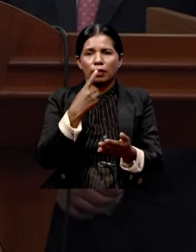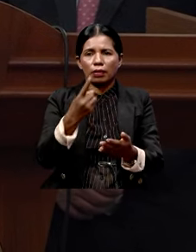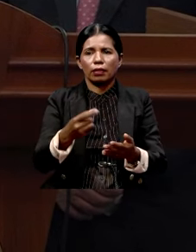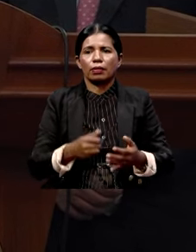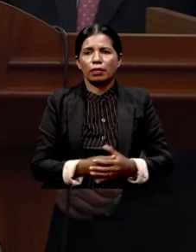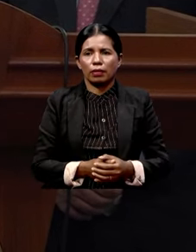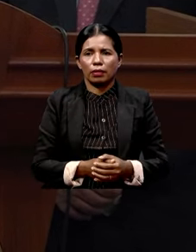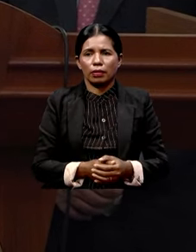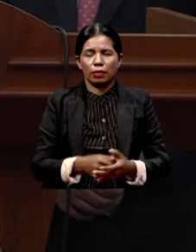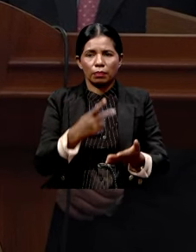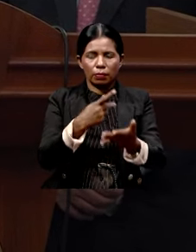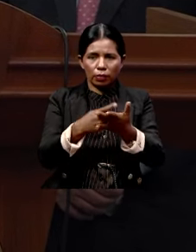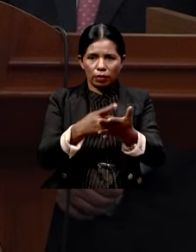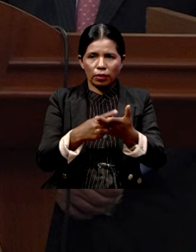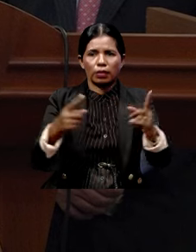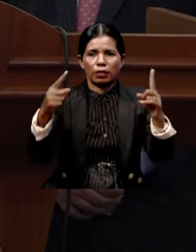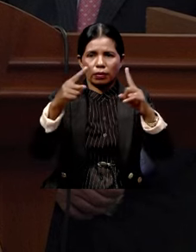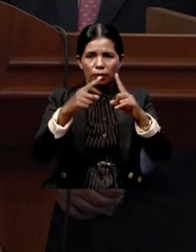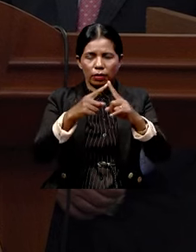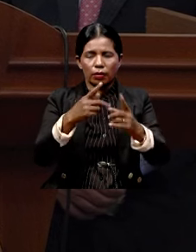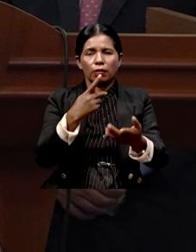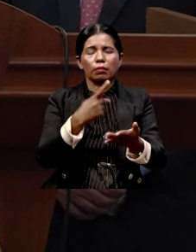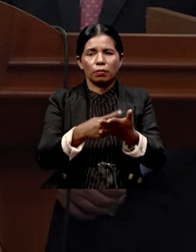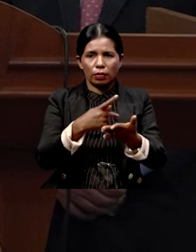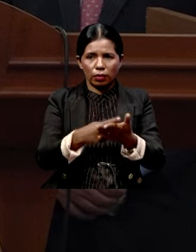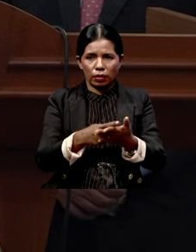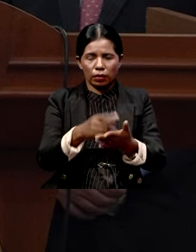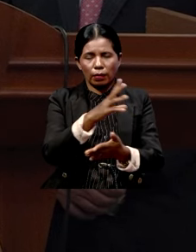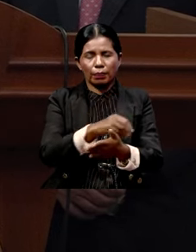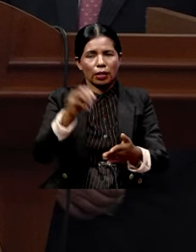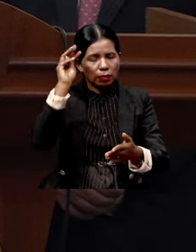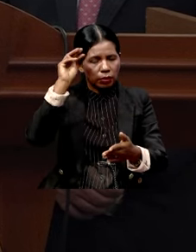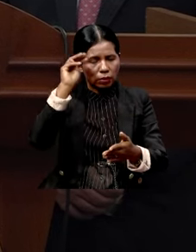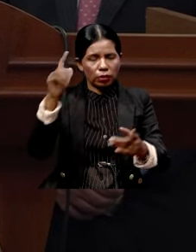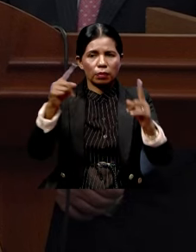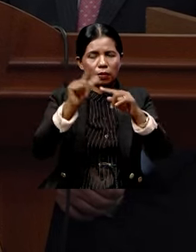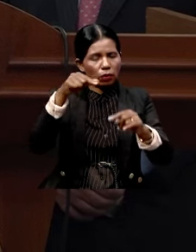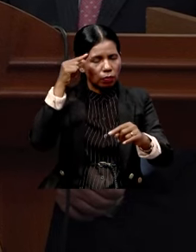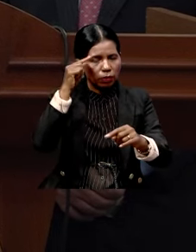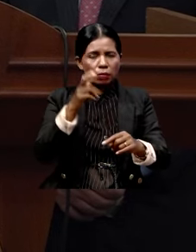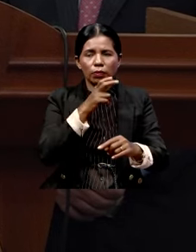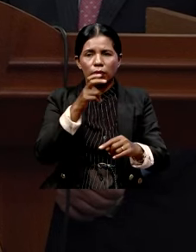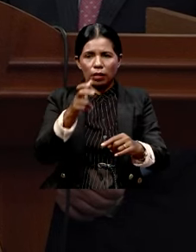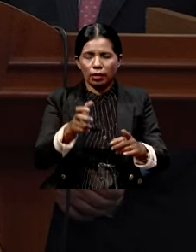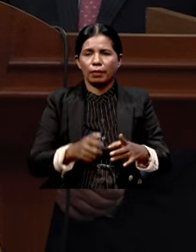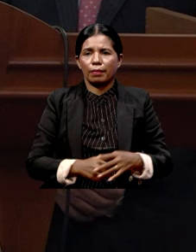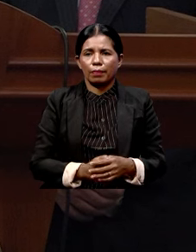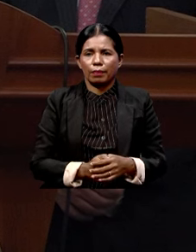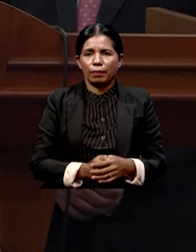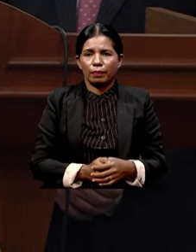uma proposta também, posso dizer, uma proposta ao Excelência Ministro, para o Governo Português, também